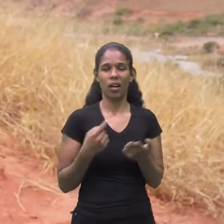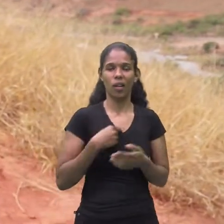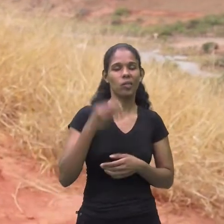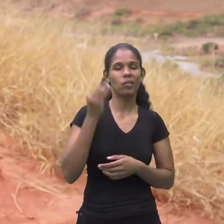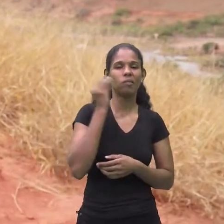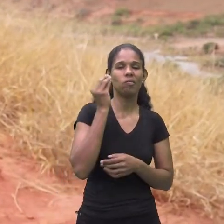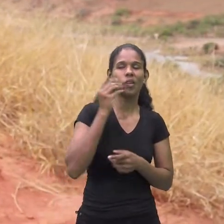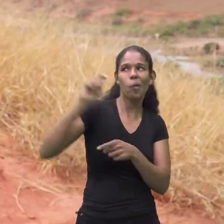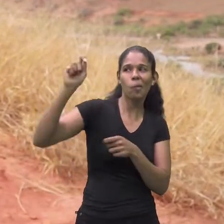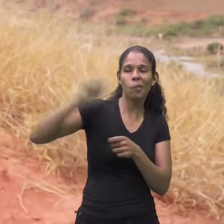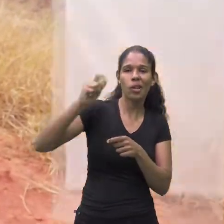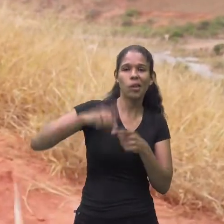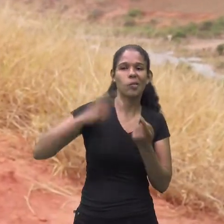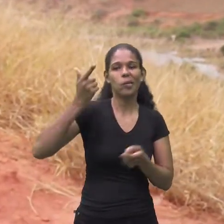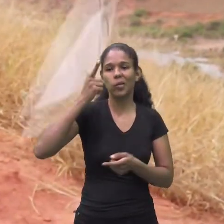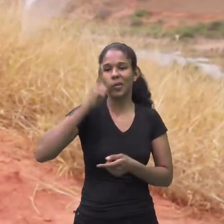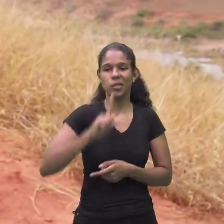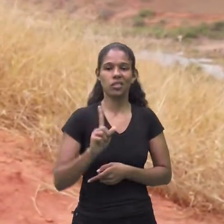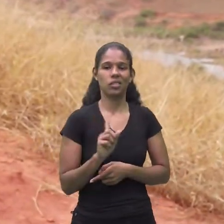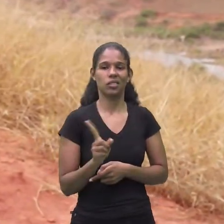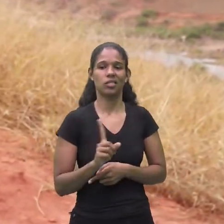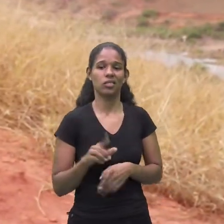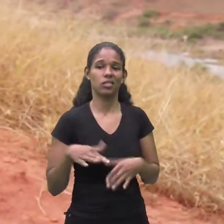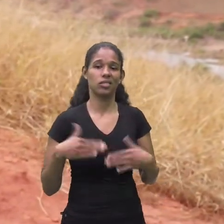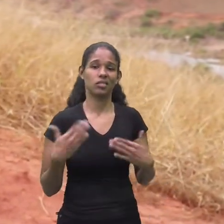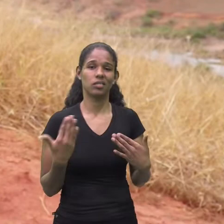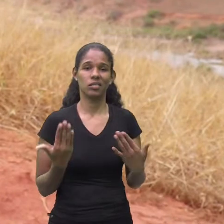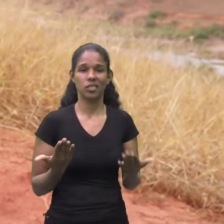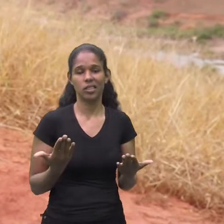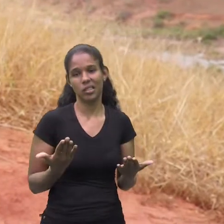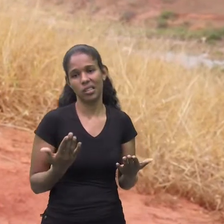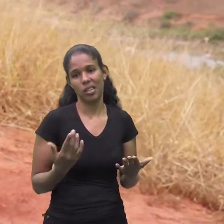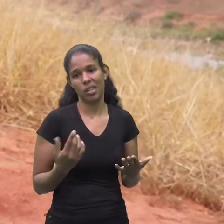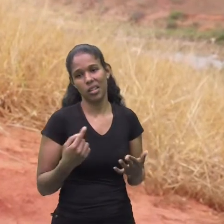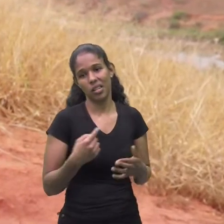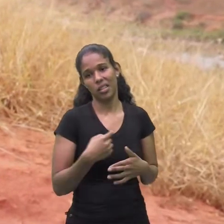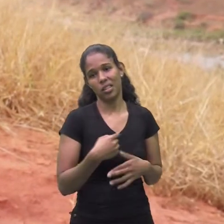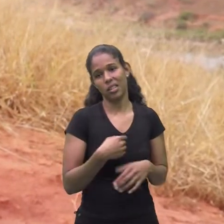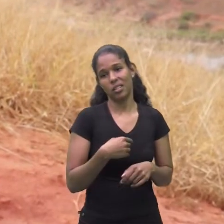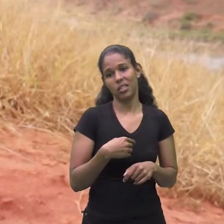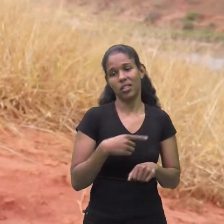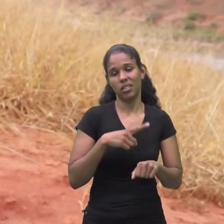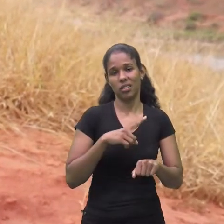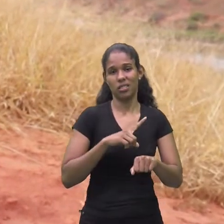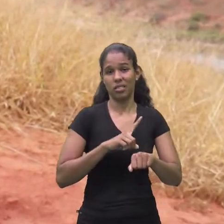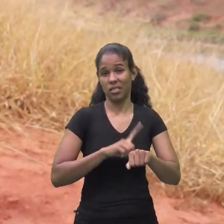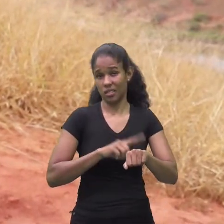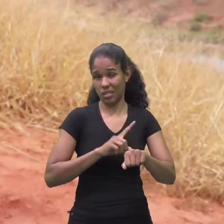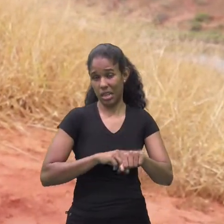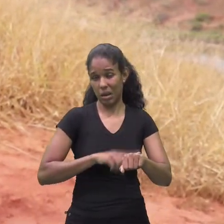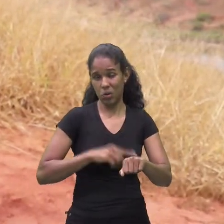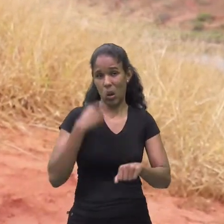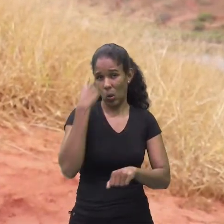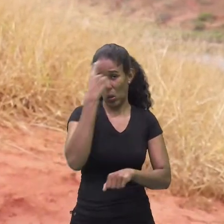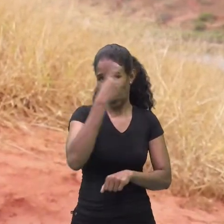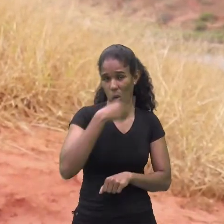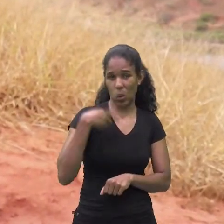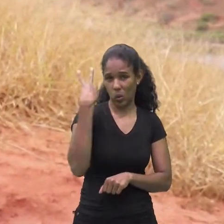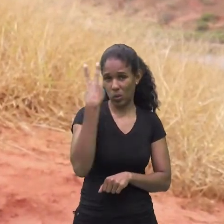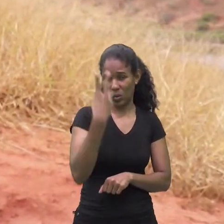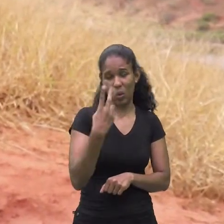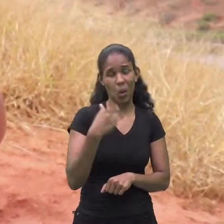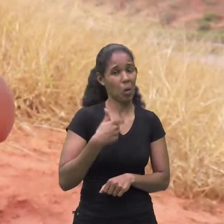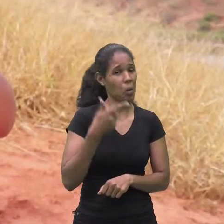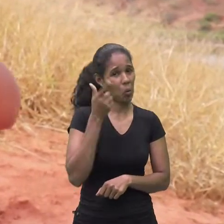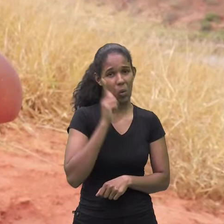estamos conseguindo. Estamos quase indo embora, porque estamos com muita sede. Já tem mais de 2 horas que estamos aqui. Gente,